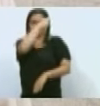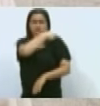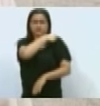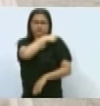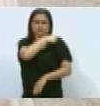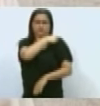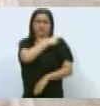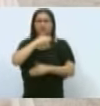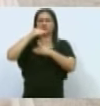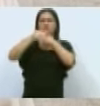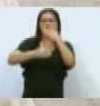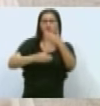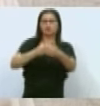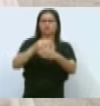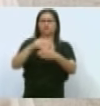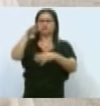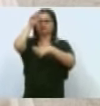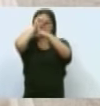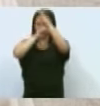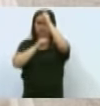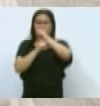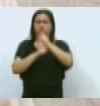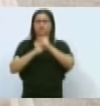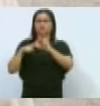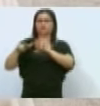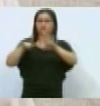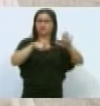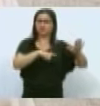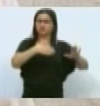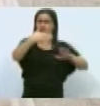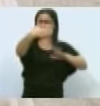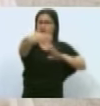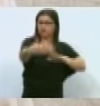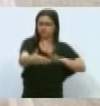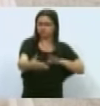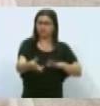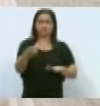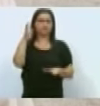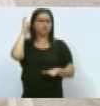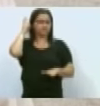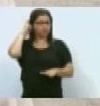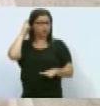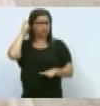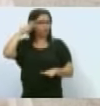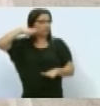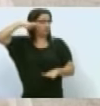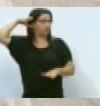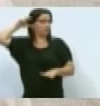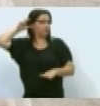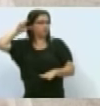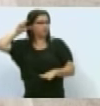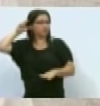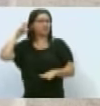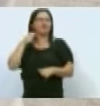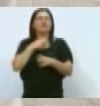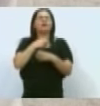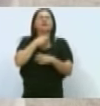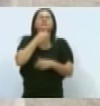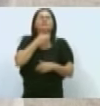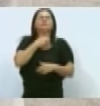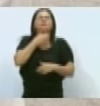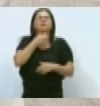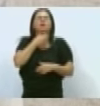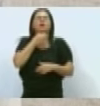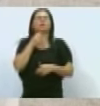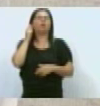alfabetização dela, ela tá já essa semana ou semana que vem, ela já vai estar colocando, que é um aparelho FM que vai na voz,